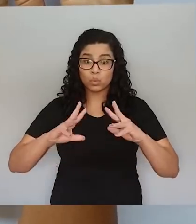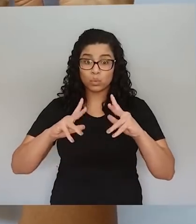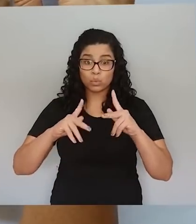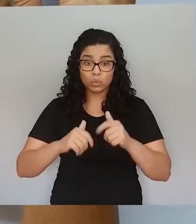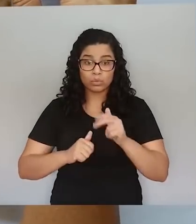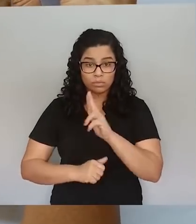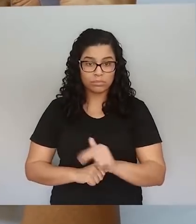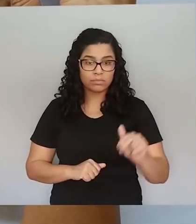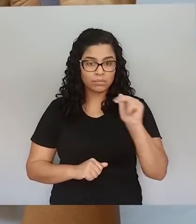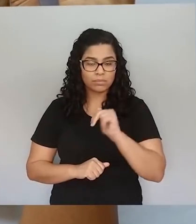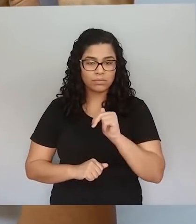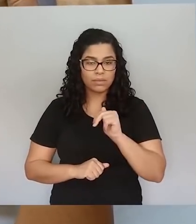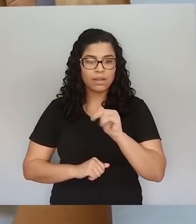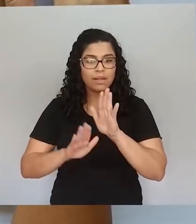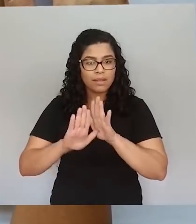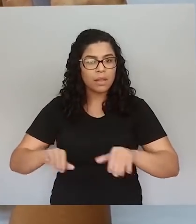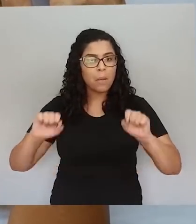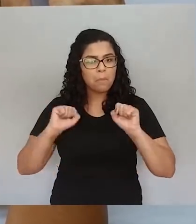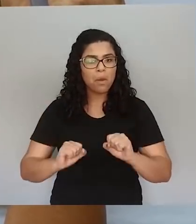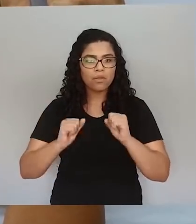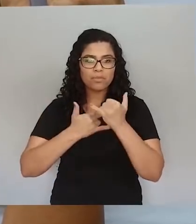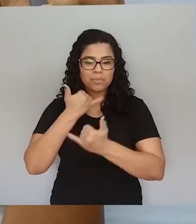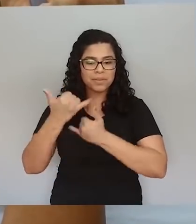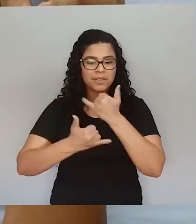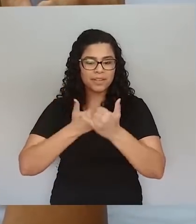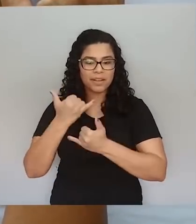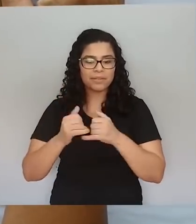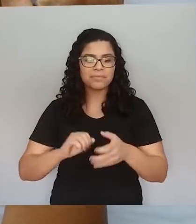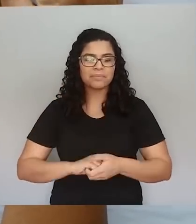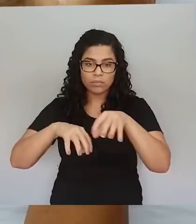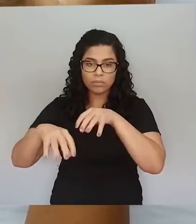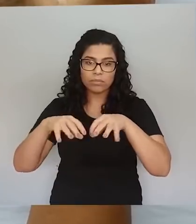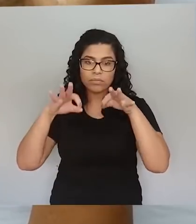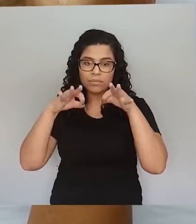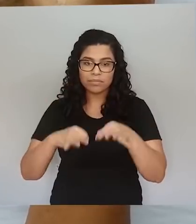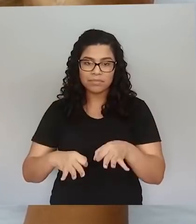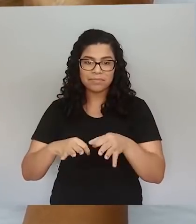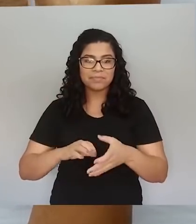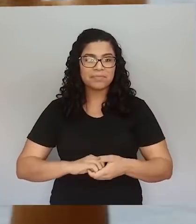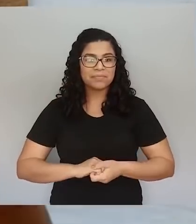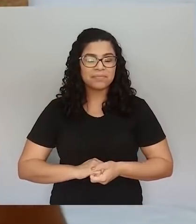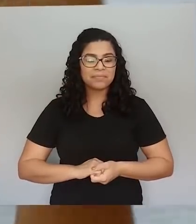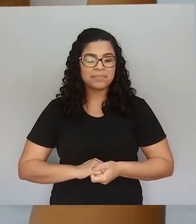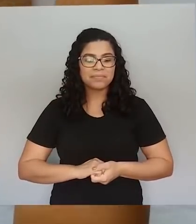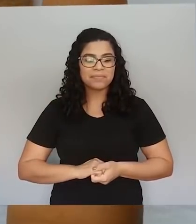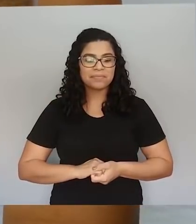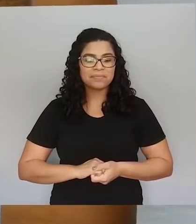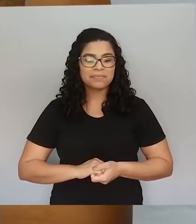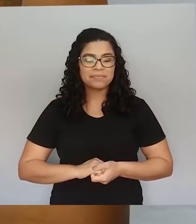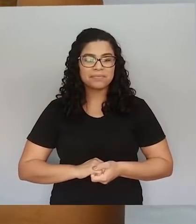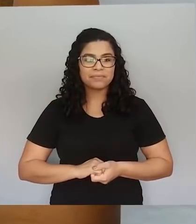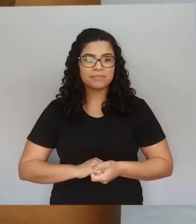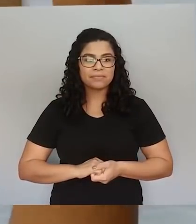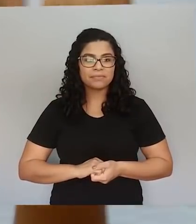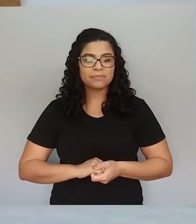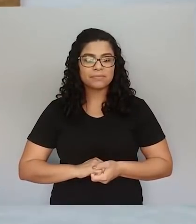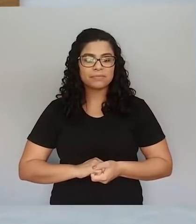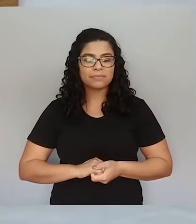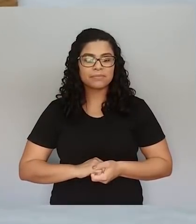machuque, até o próprio brinquedinho dela. Nós traçamos aqui as formas